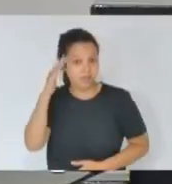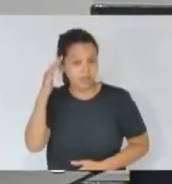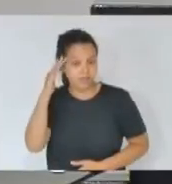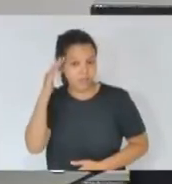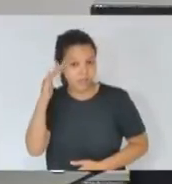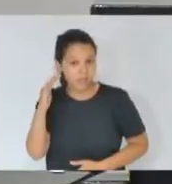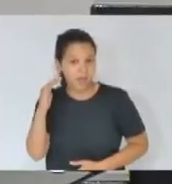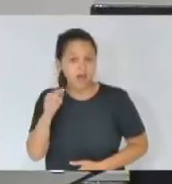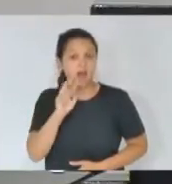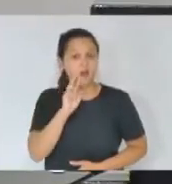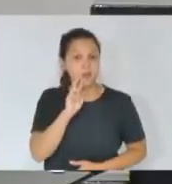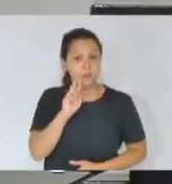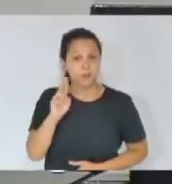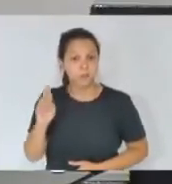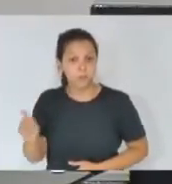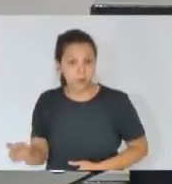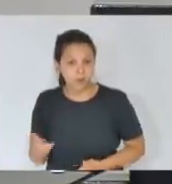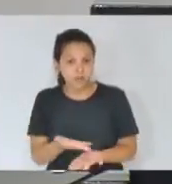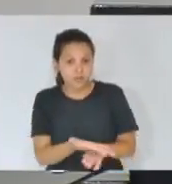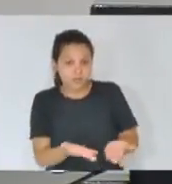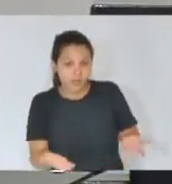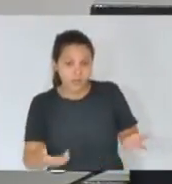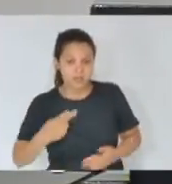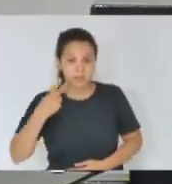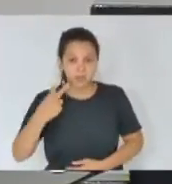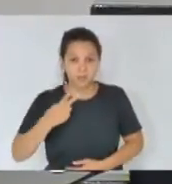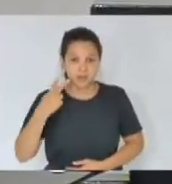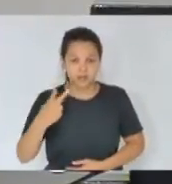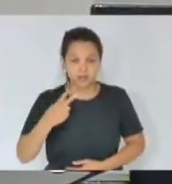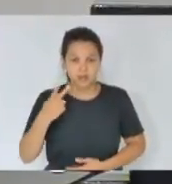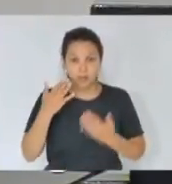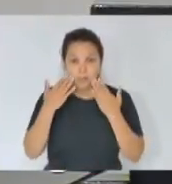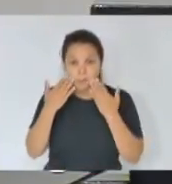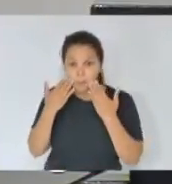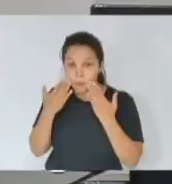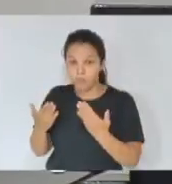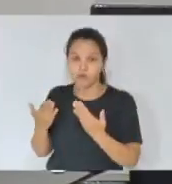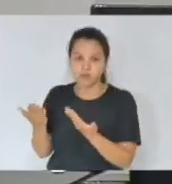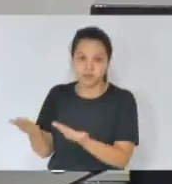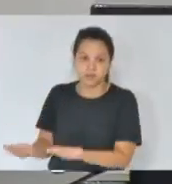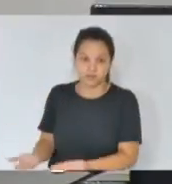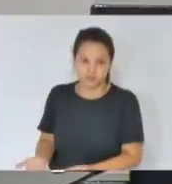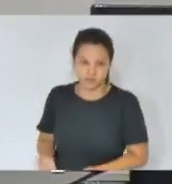recado, o que os parlamentares estão dizendo para Vossa Excelência?